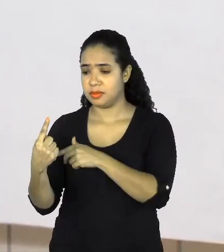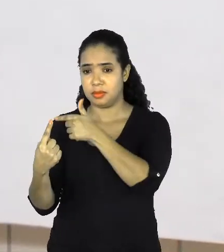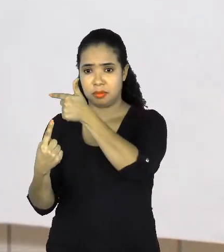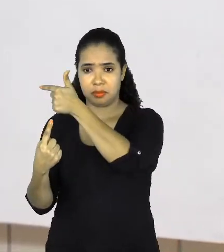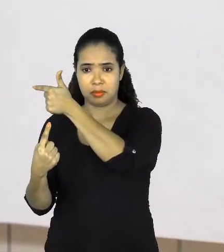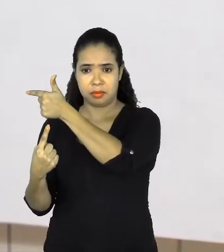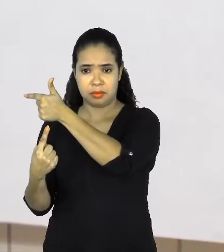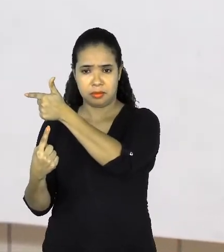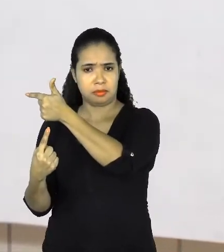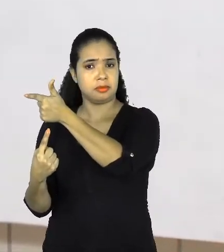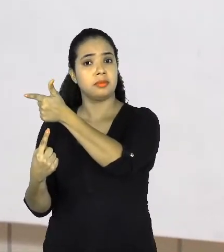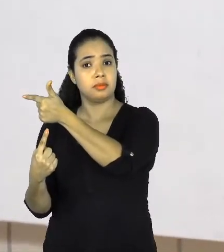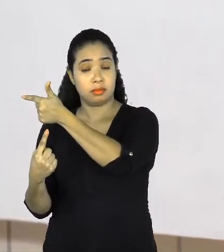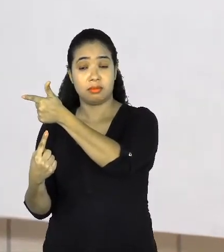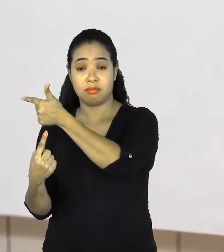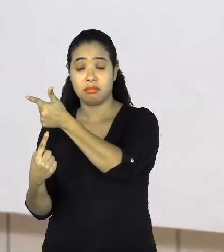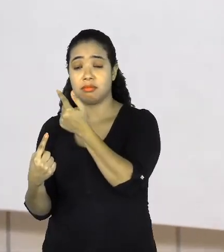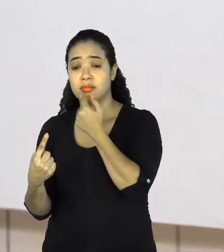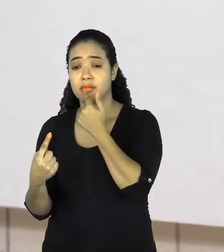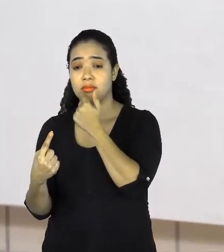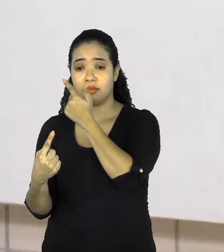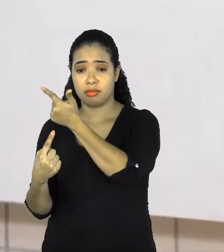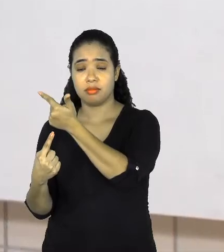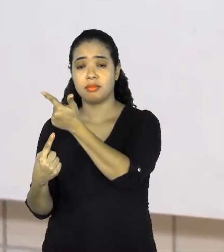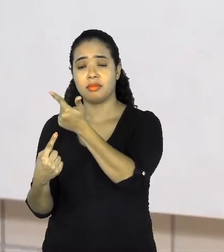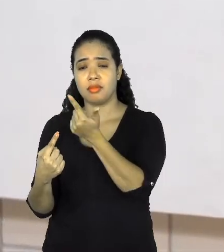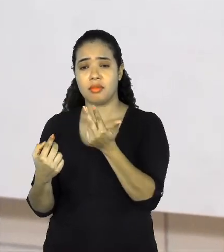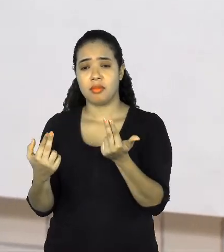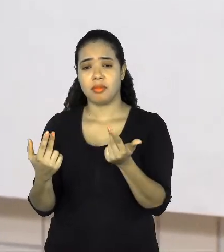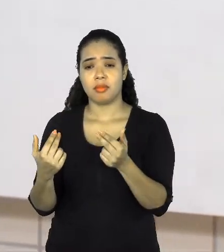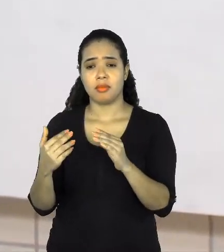que nada mais é que o teorema de Pitágoras.